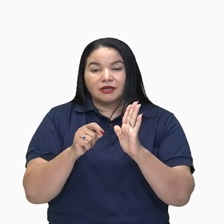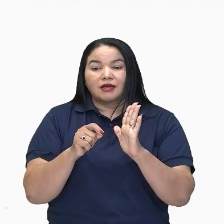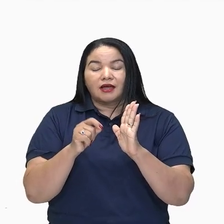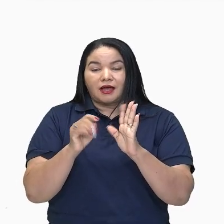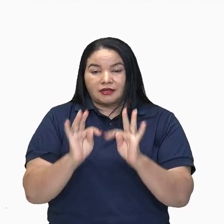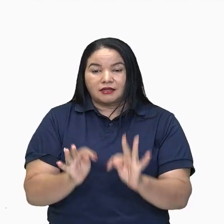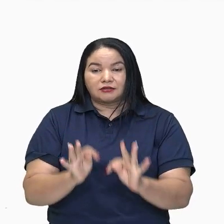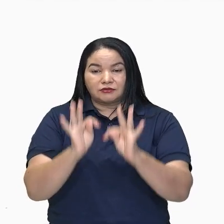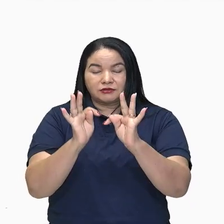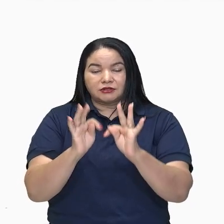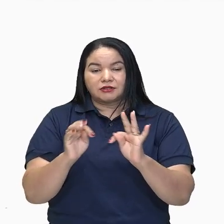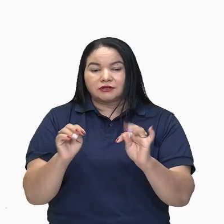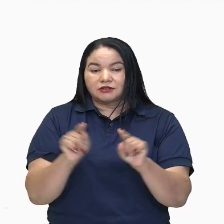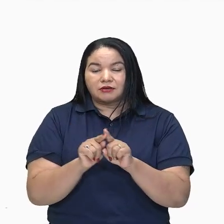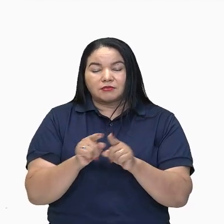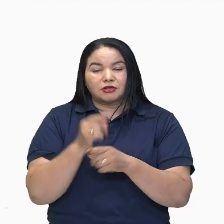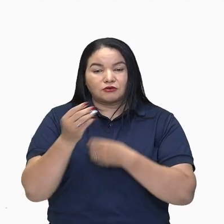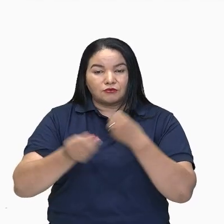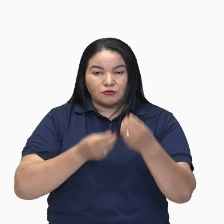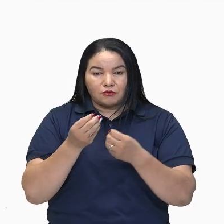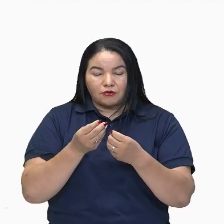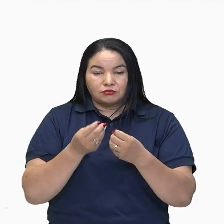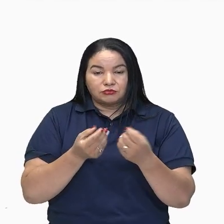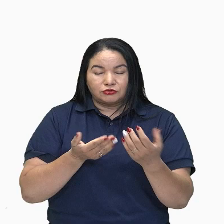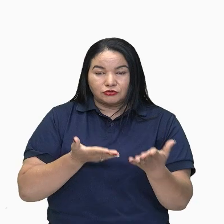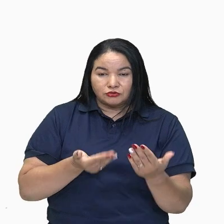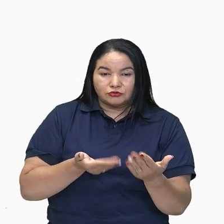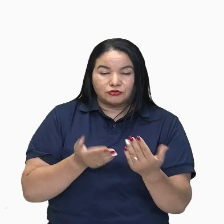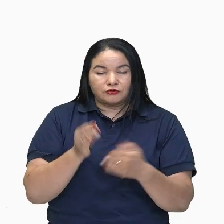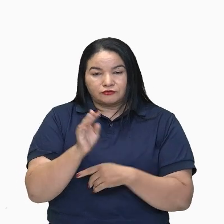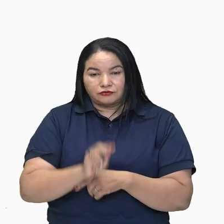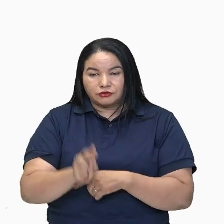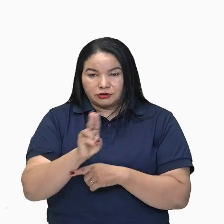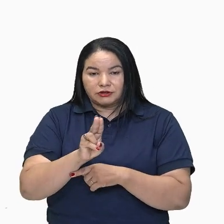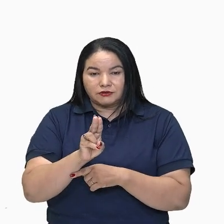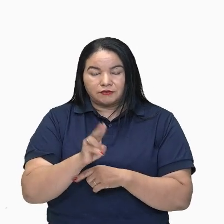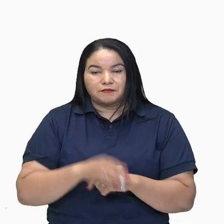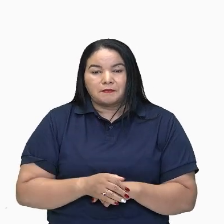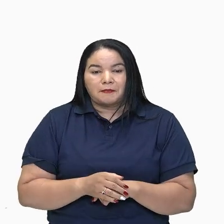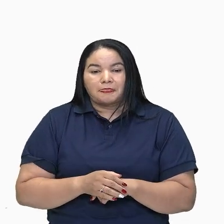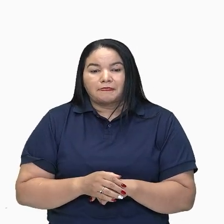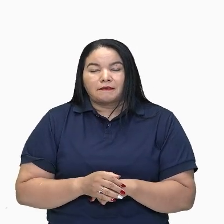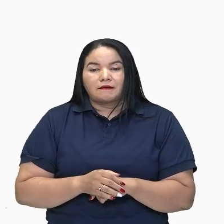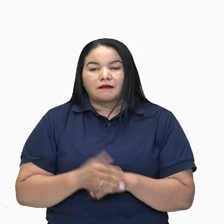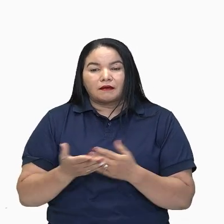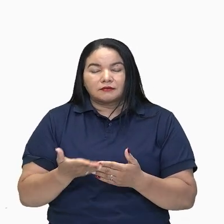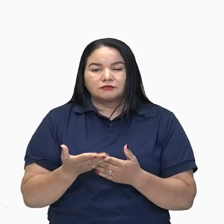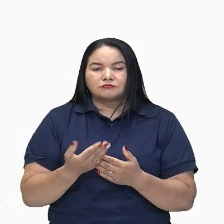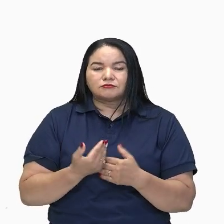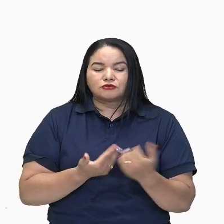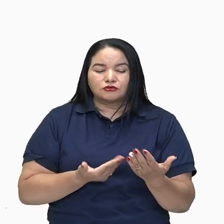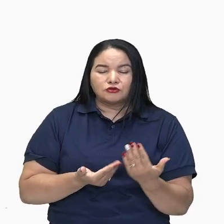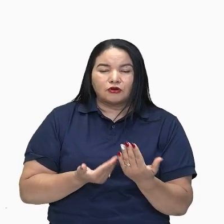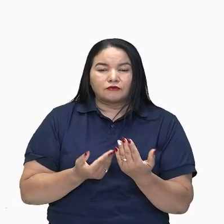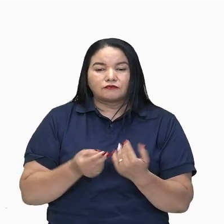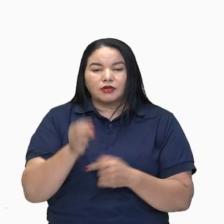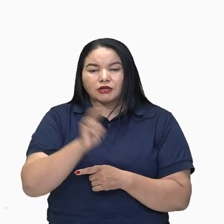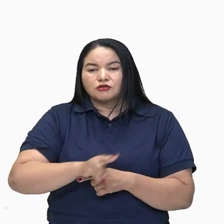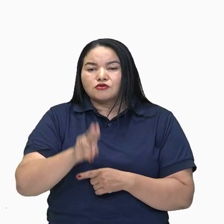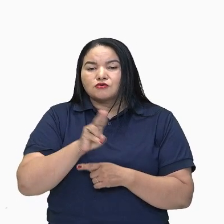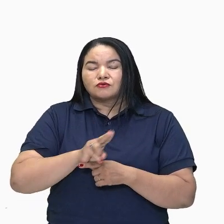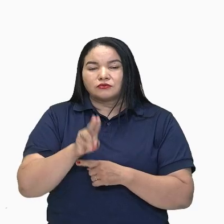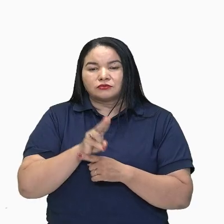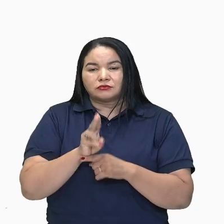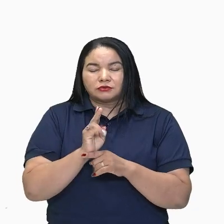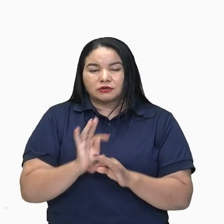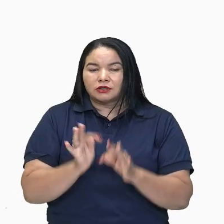a forma como ela é utilizada por jovens, certo? A forma como esses jovens estão utilizando essa tecnologia e o que